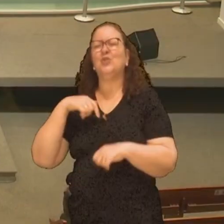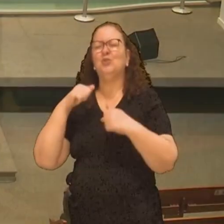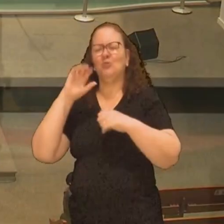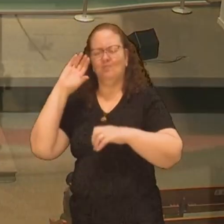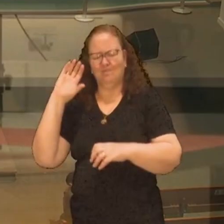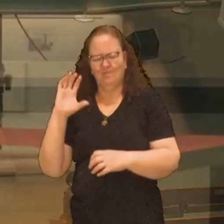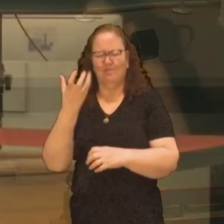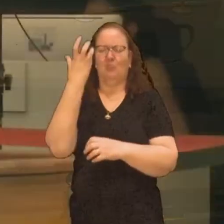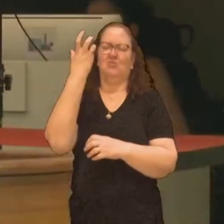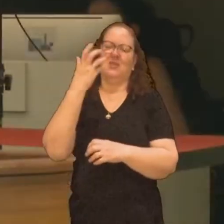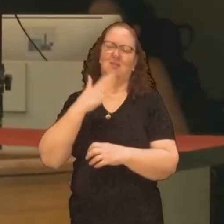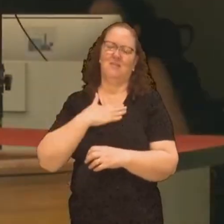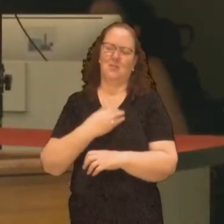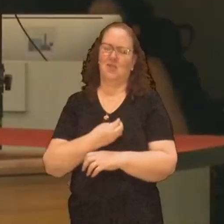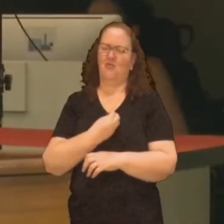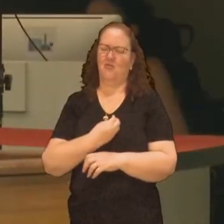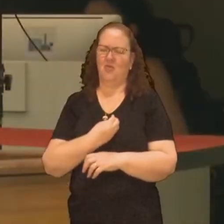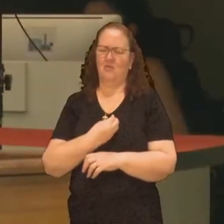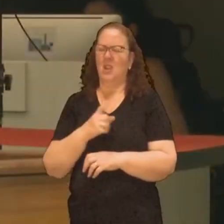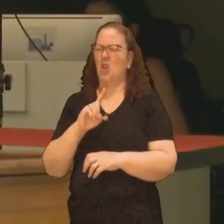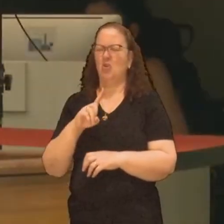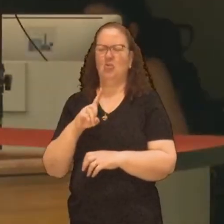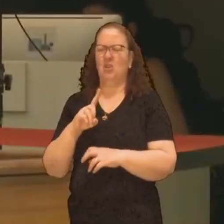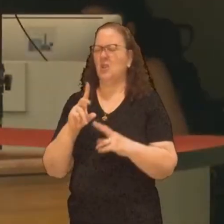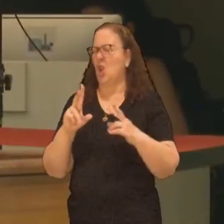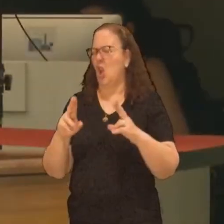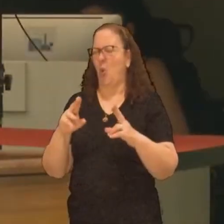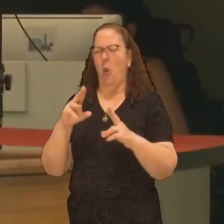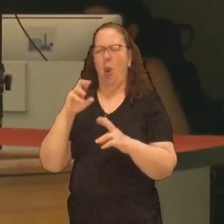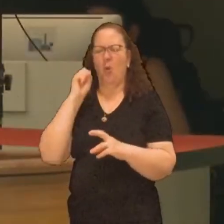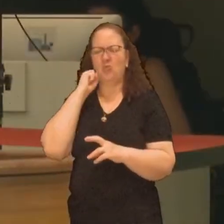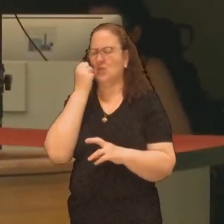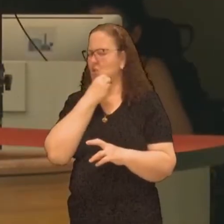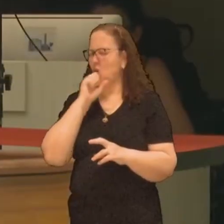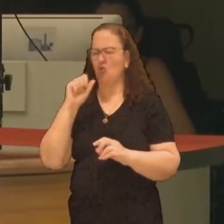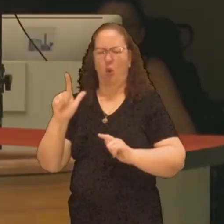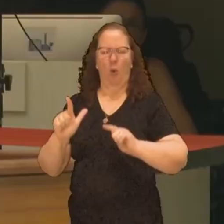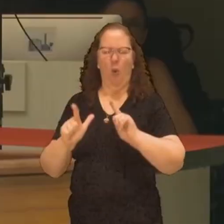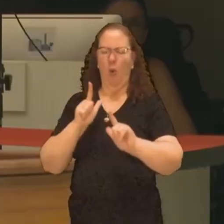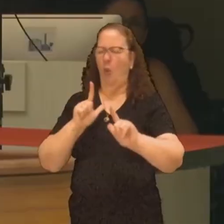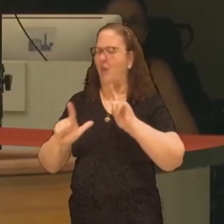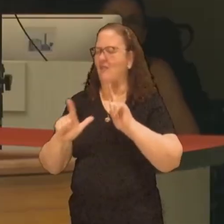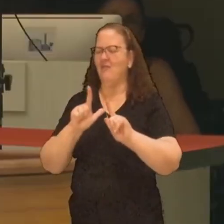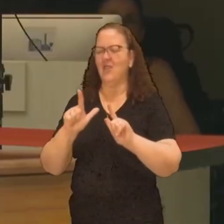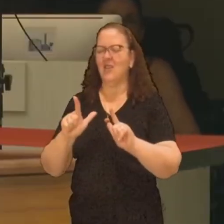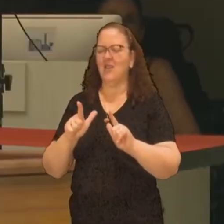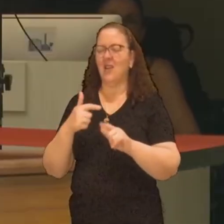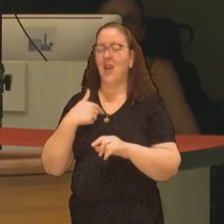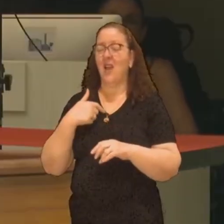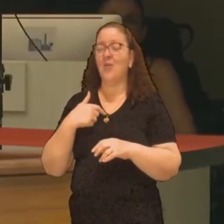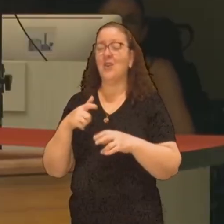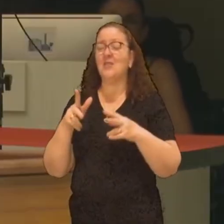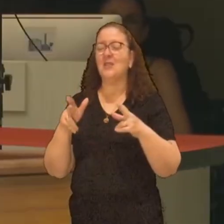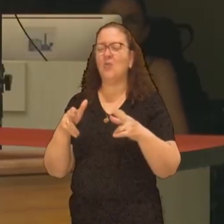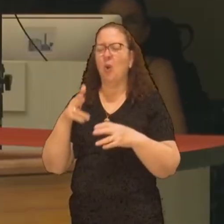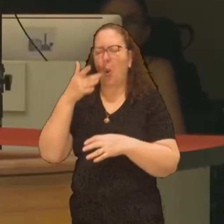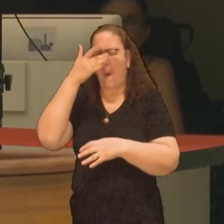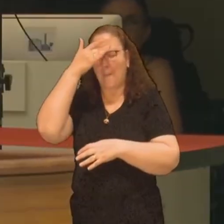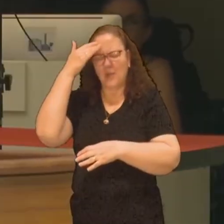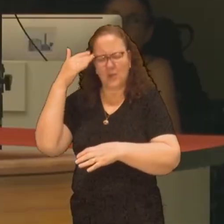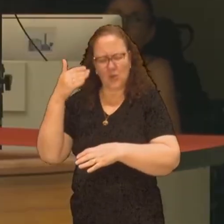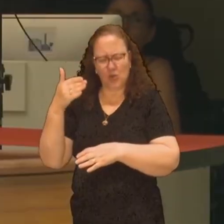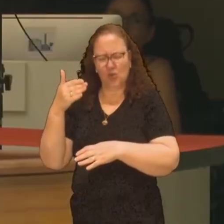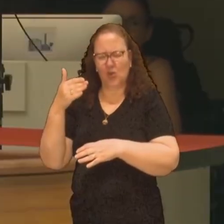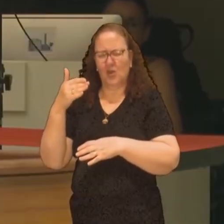realizar. Eu não quero ser como sacerdote, eu não quero ser como levita, eu quero ser como samaritano. Deus te abençoe. Mais alguém